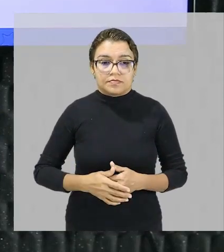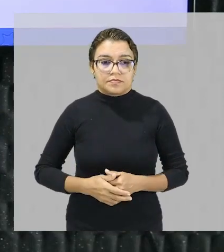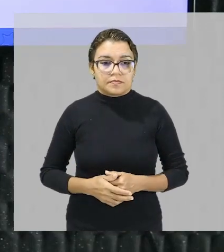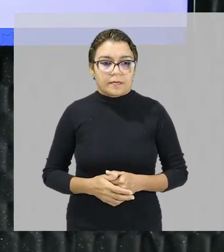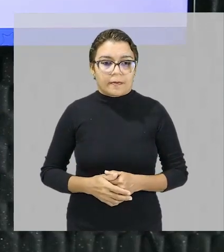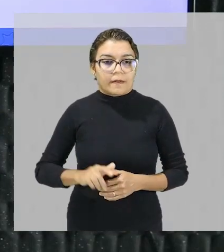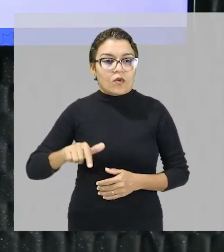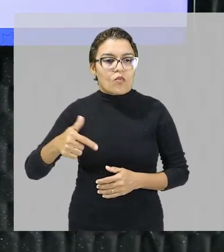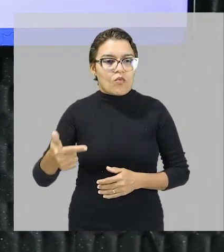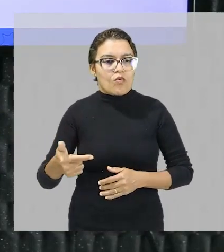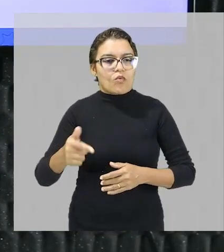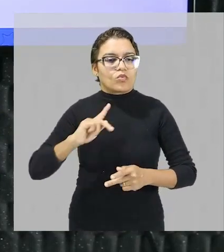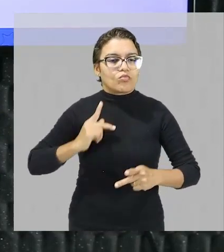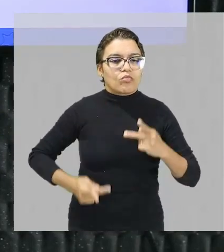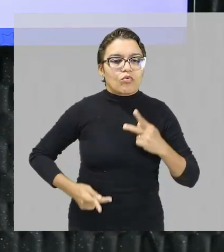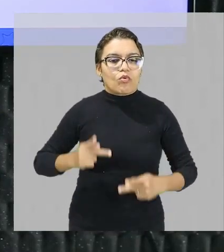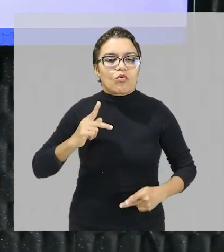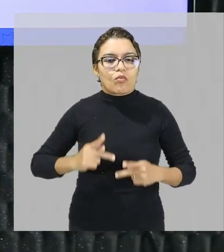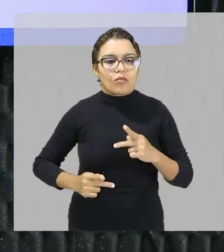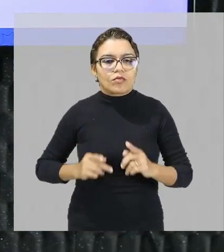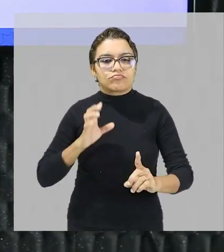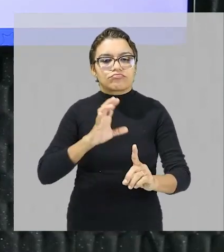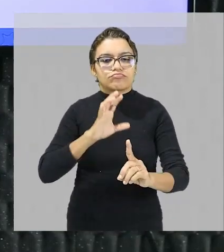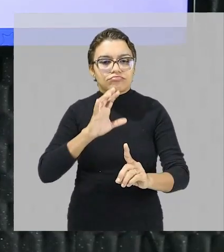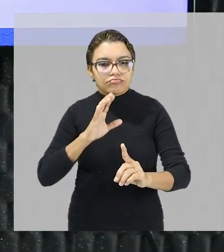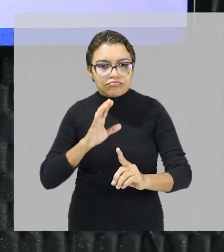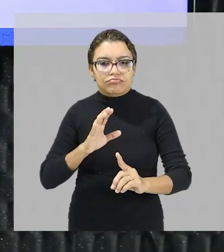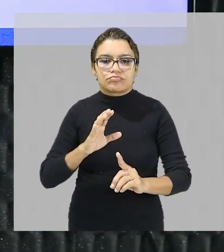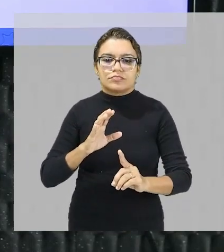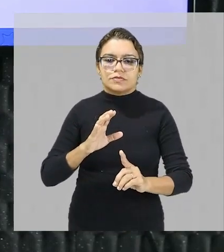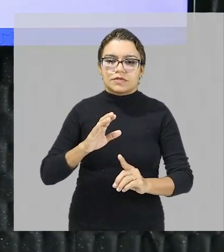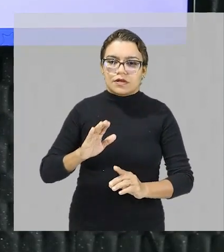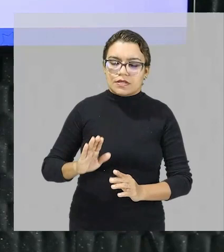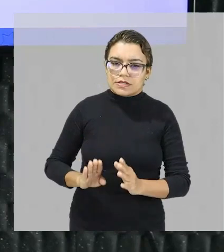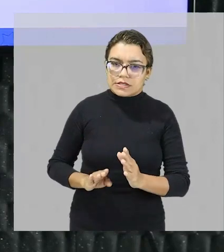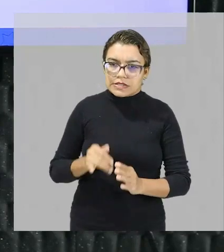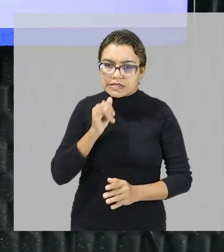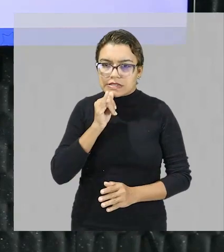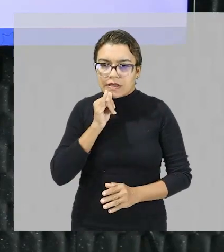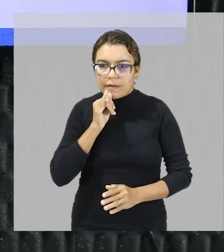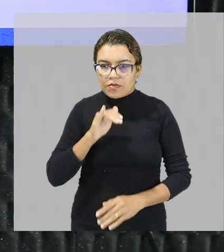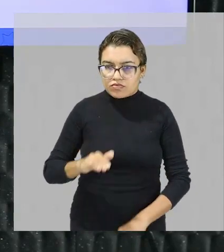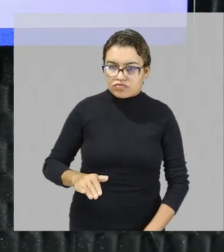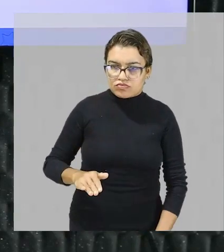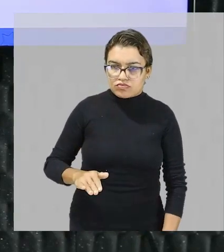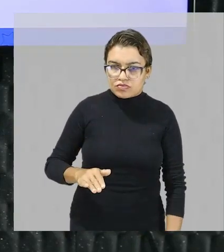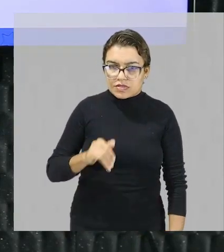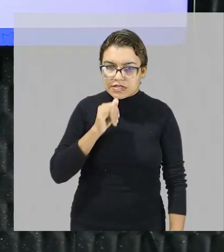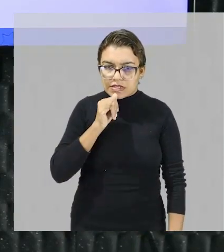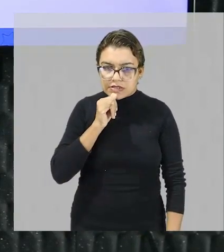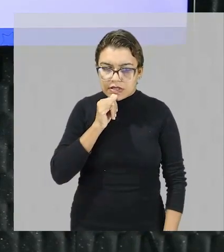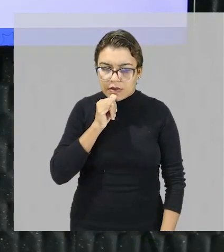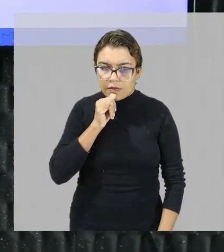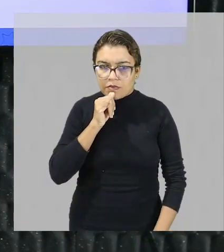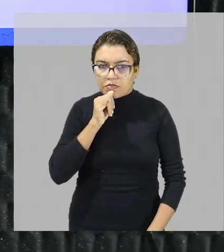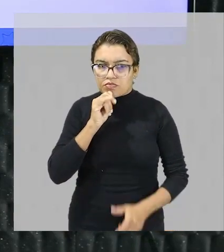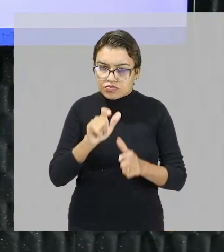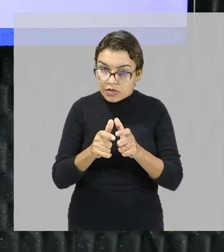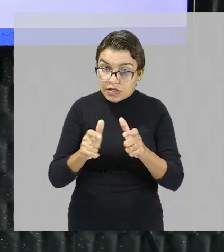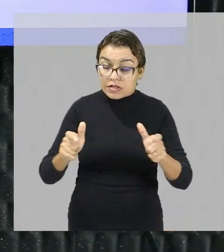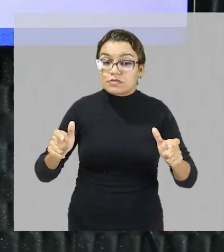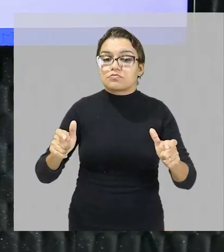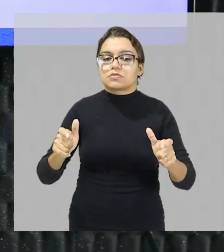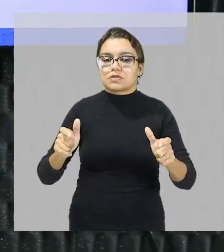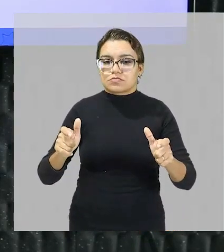Um outro hormônio que proporciona o crescimento e diferenciação de um ovócito primário,